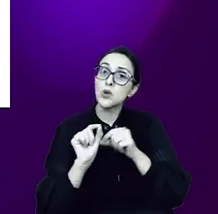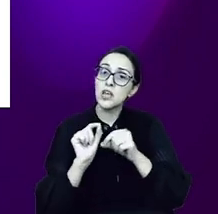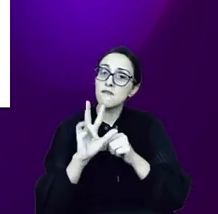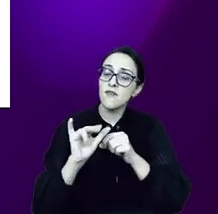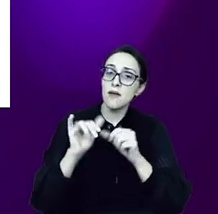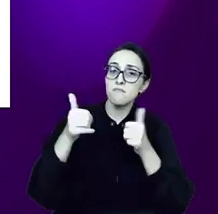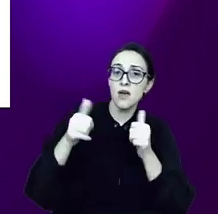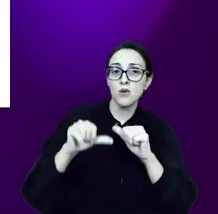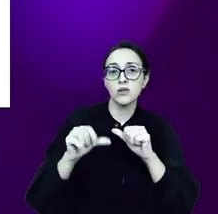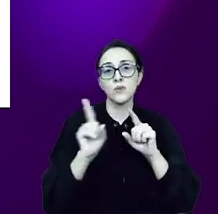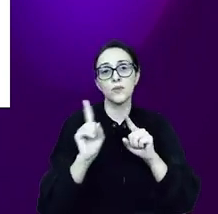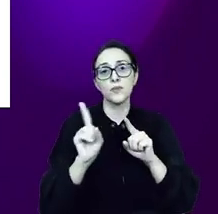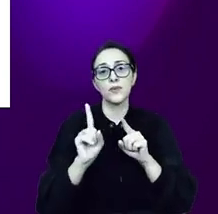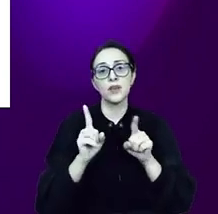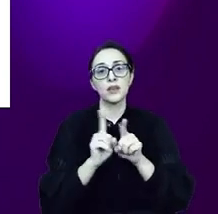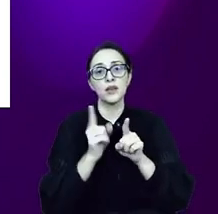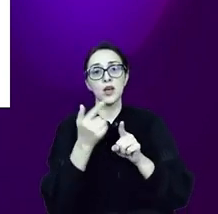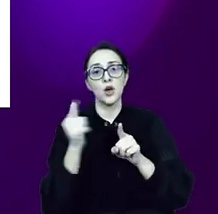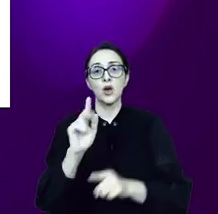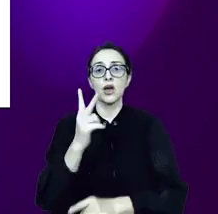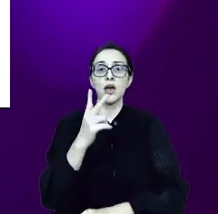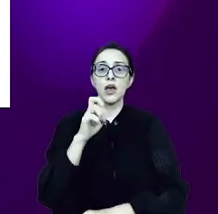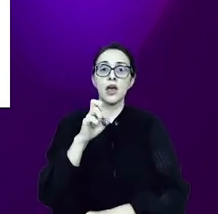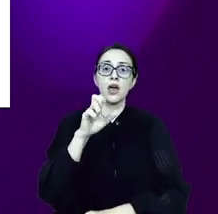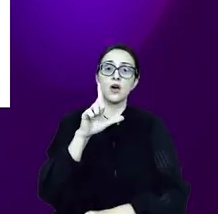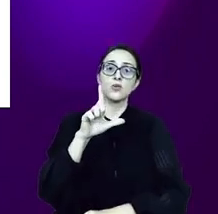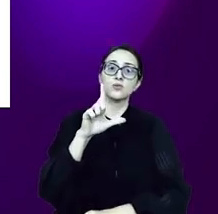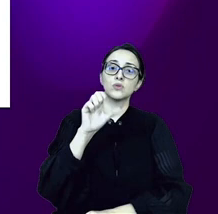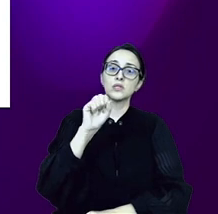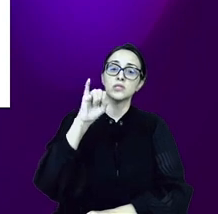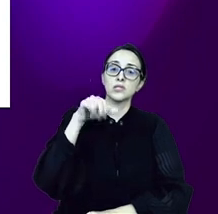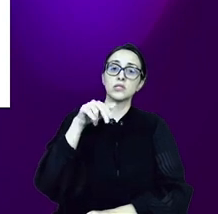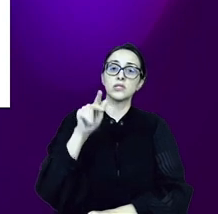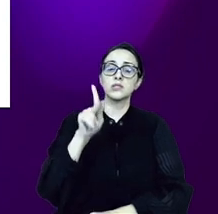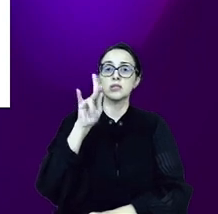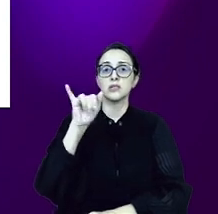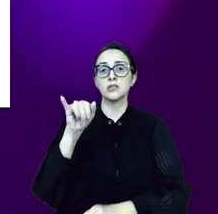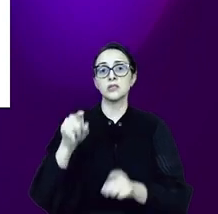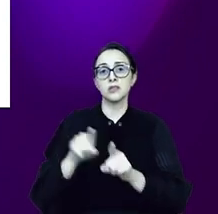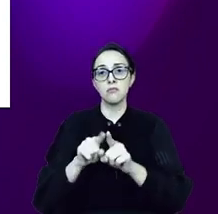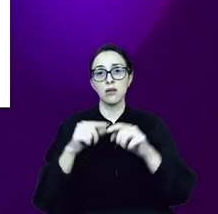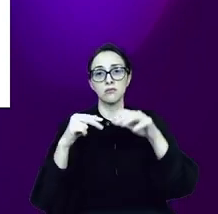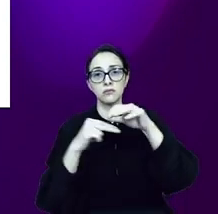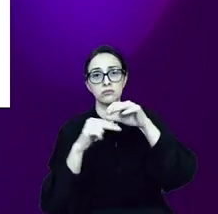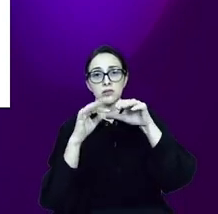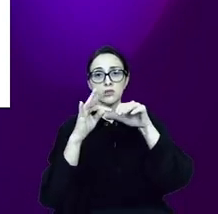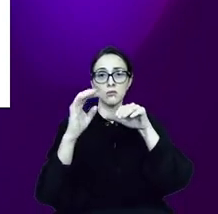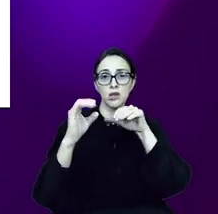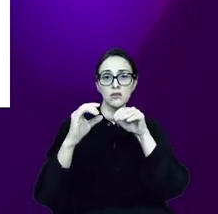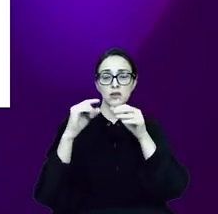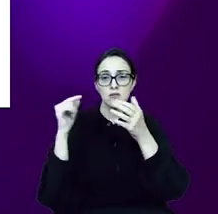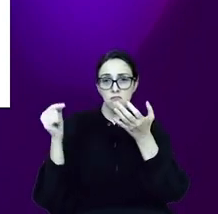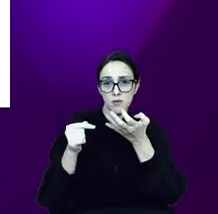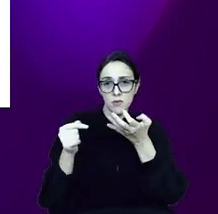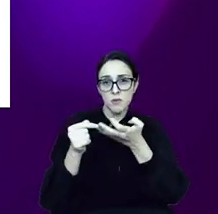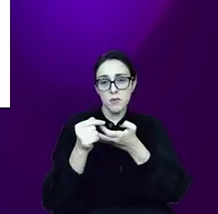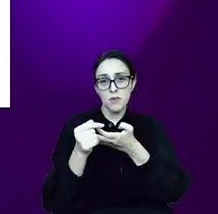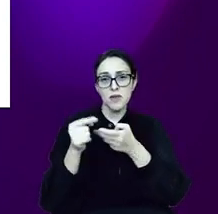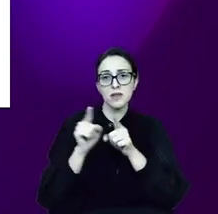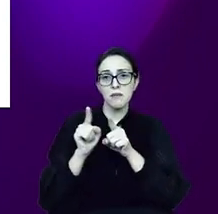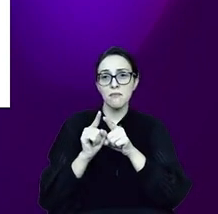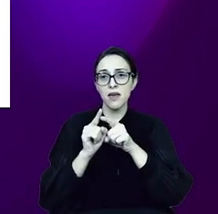Helsinki também propôs um parâmetro tomográfico, né, levando em consideração principalmente os padrões cisternais e de